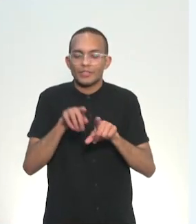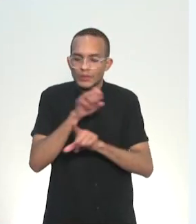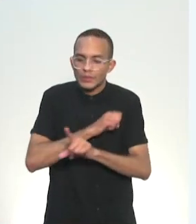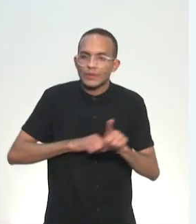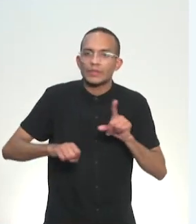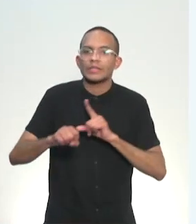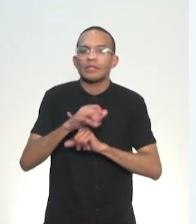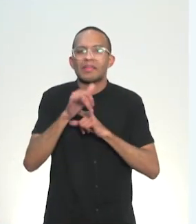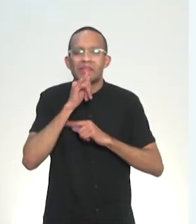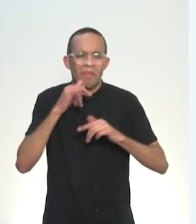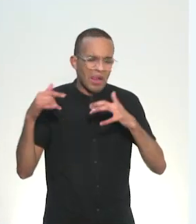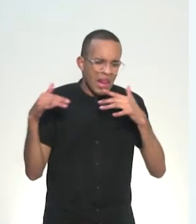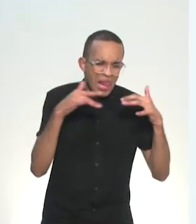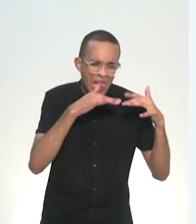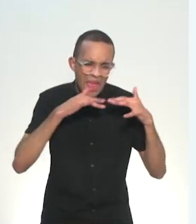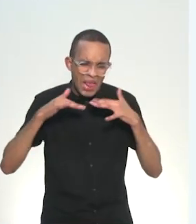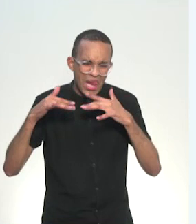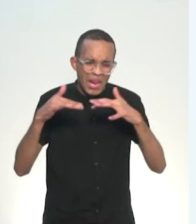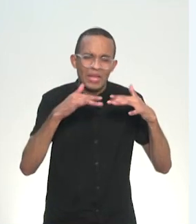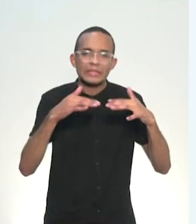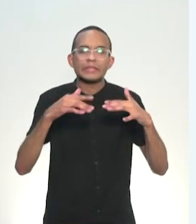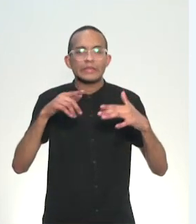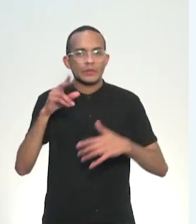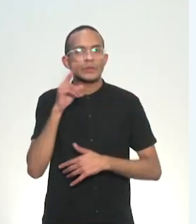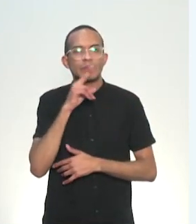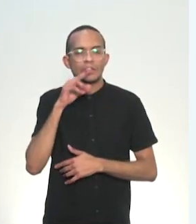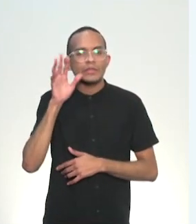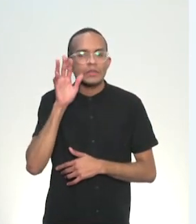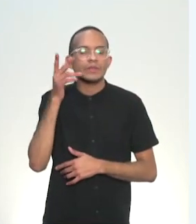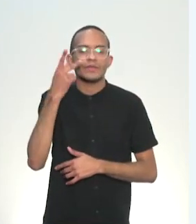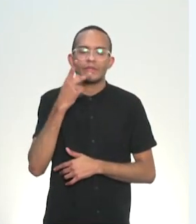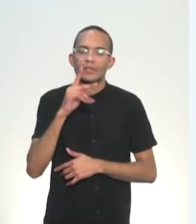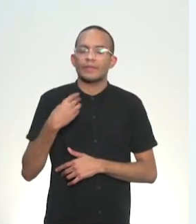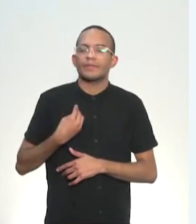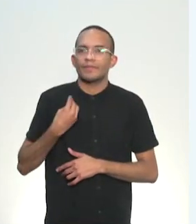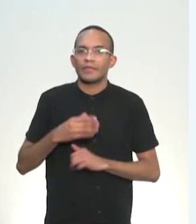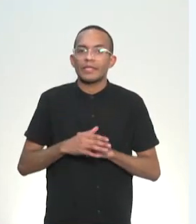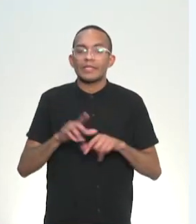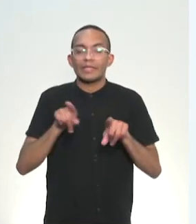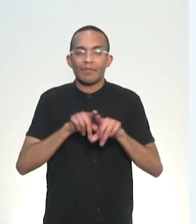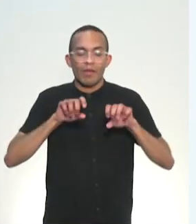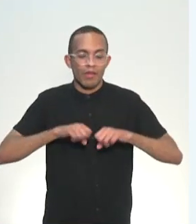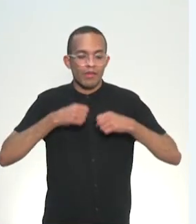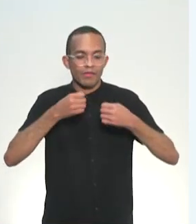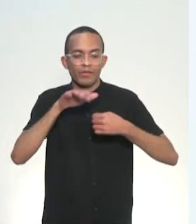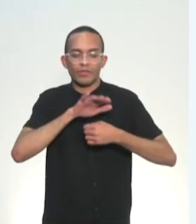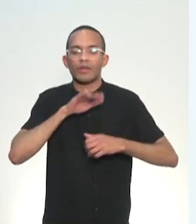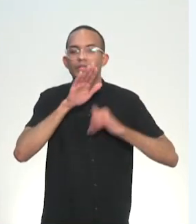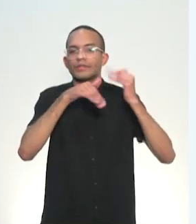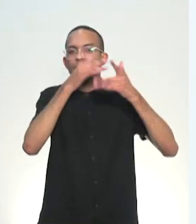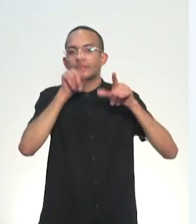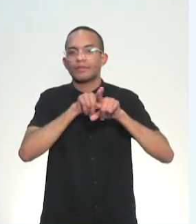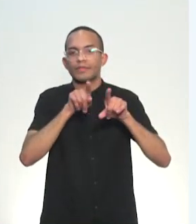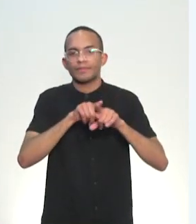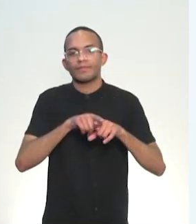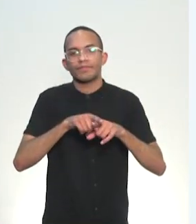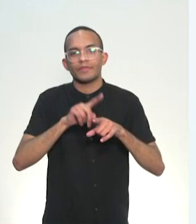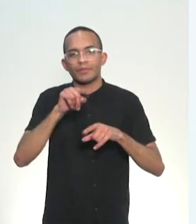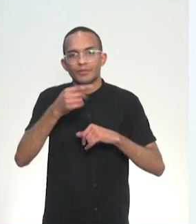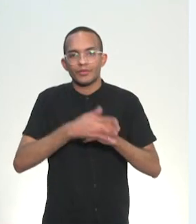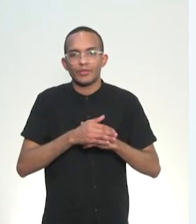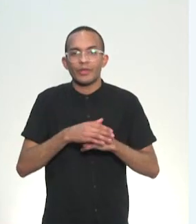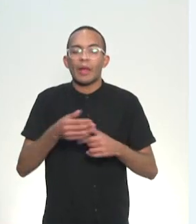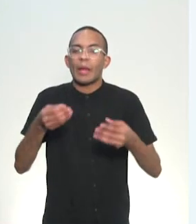sociedades mergulhadas em conflitos violentos, a urgência em resolver essa situação deixa os esforços para o desenvolvimento em segundo plano.